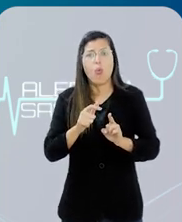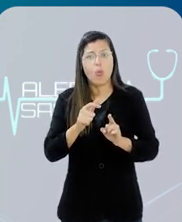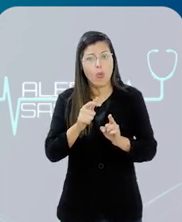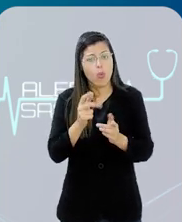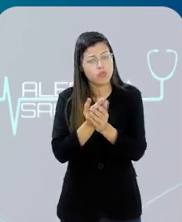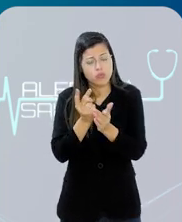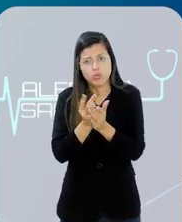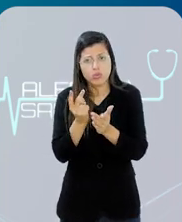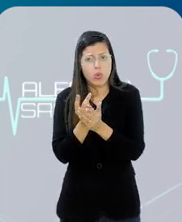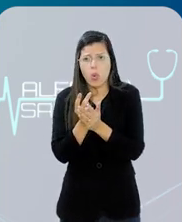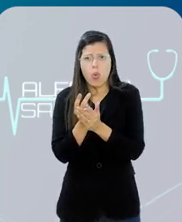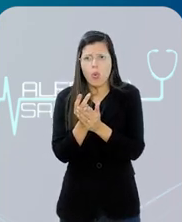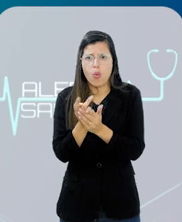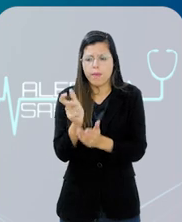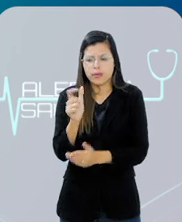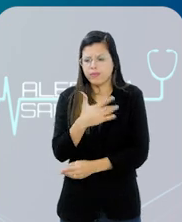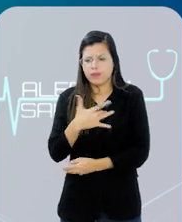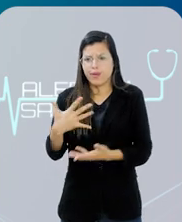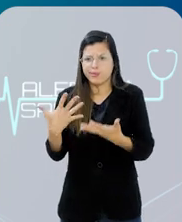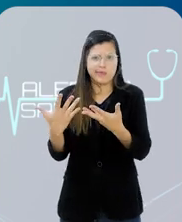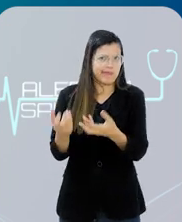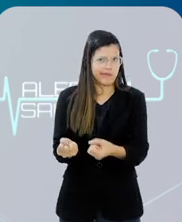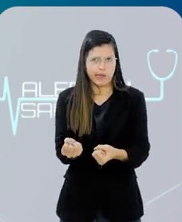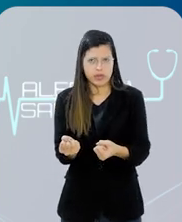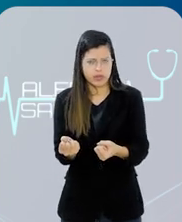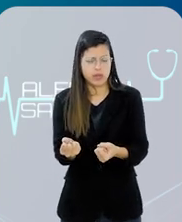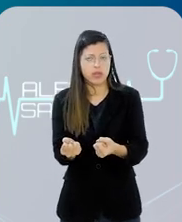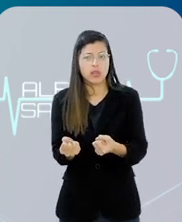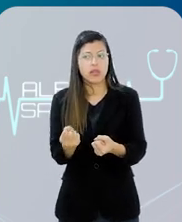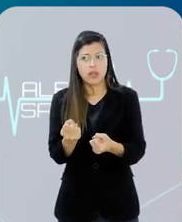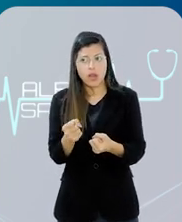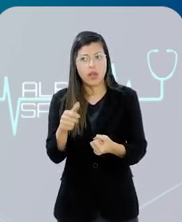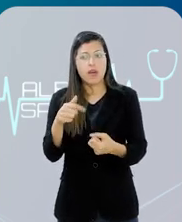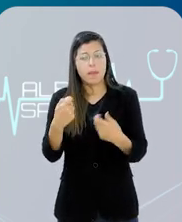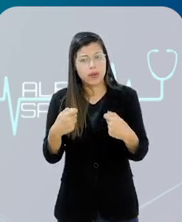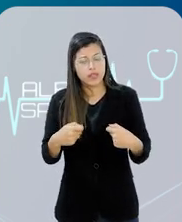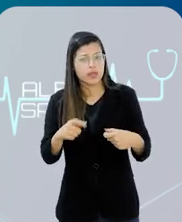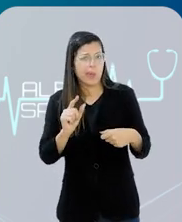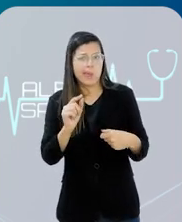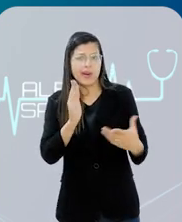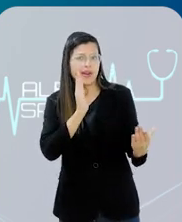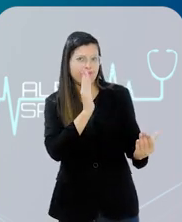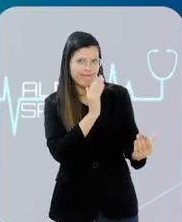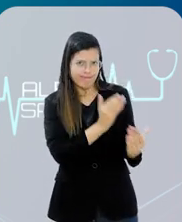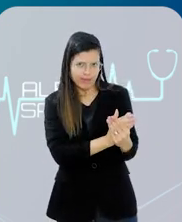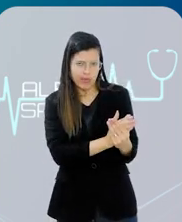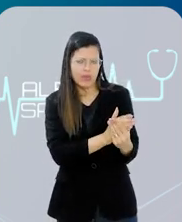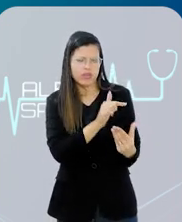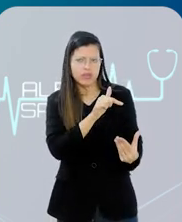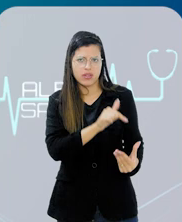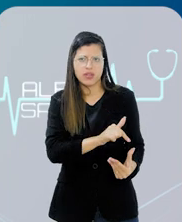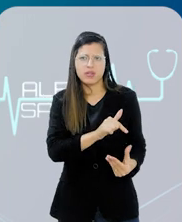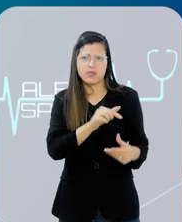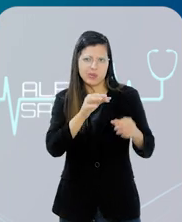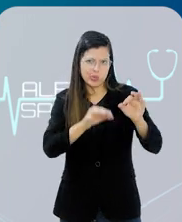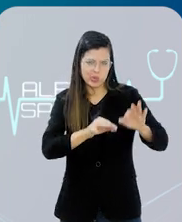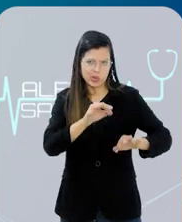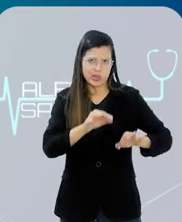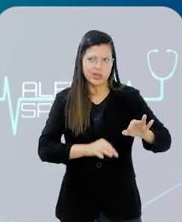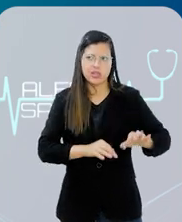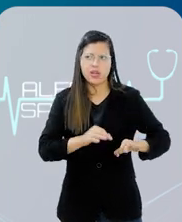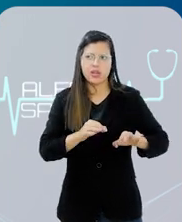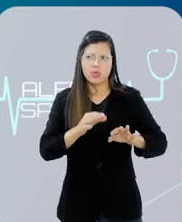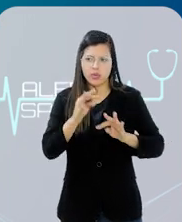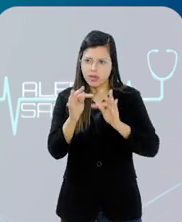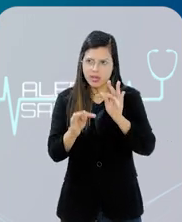tendo sendo uma patologia, uma gigantomastia, e ela acaba tendo que judicializar o tratamento dessa patologia, que